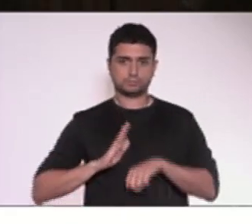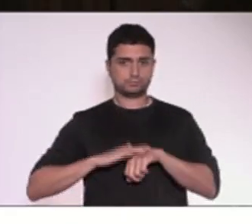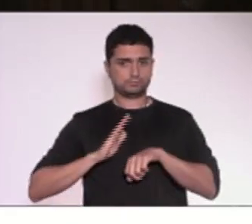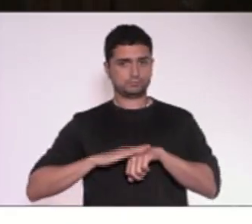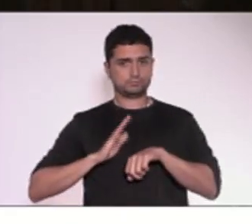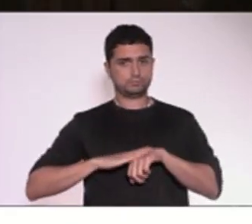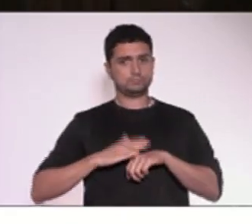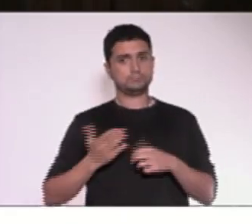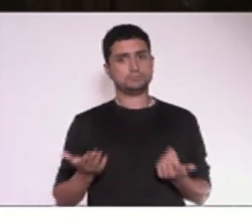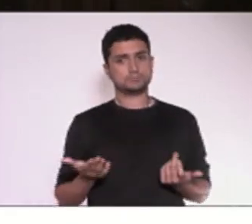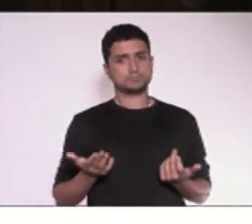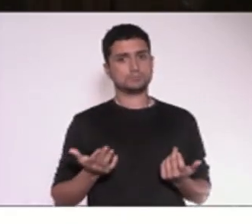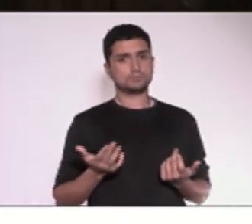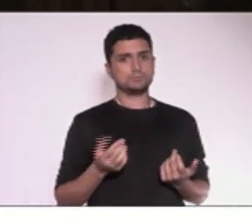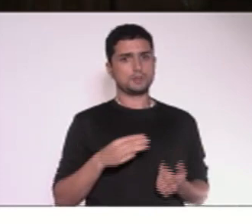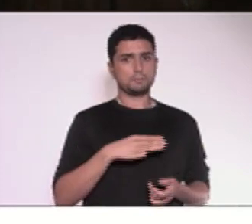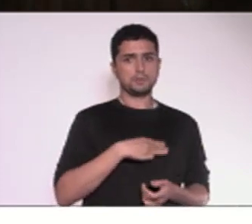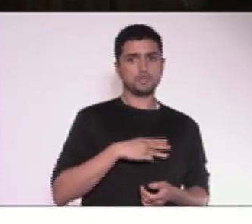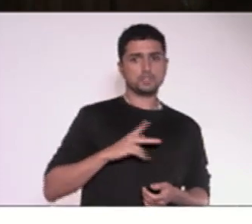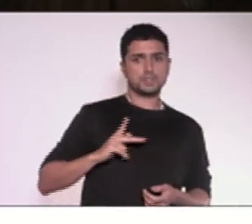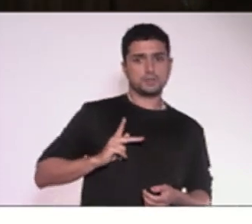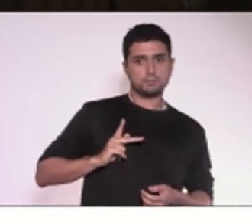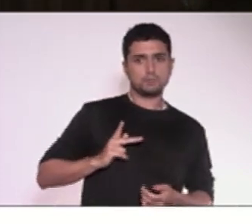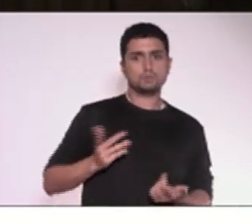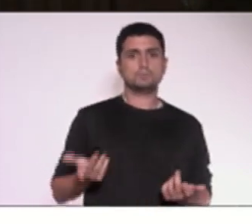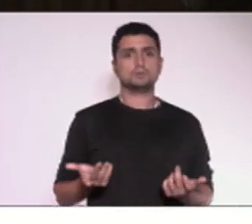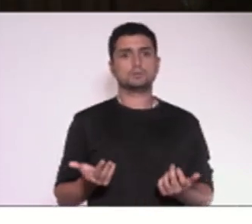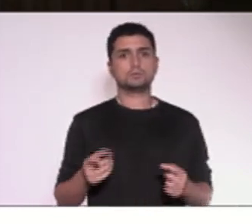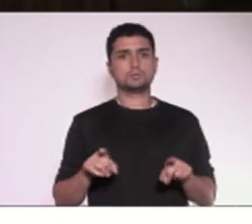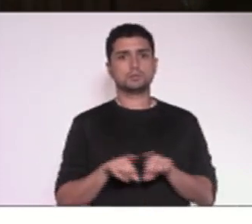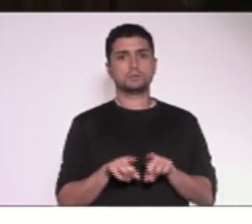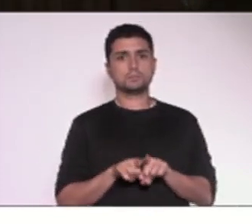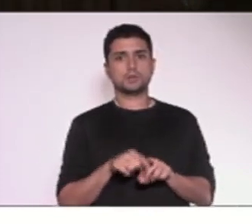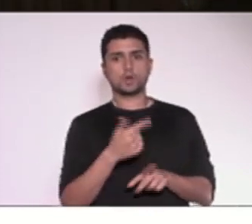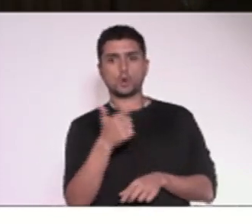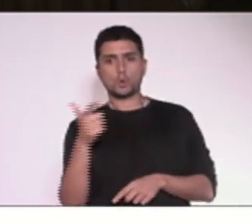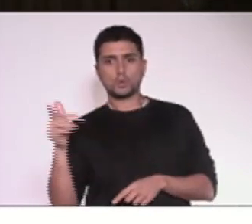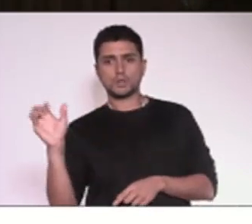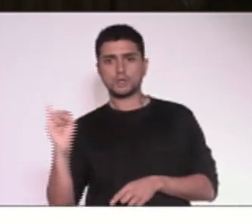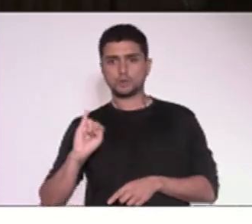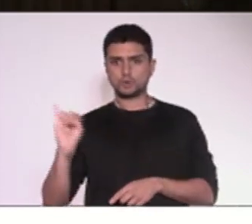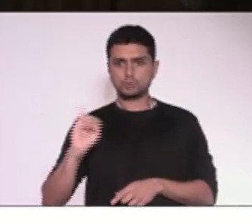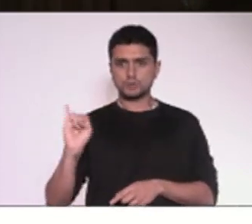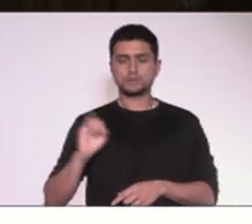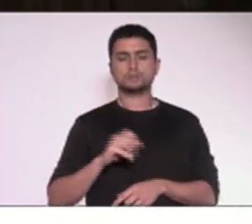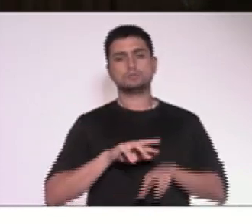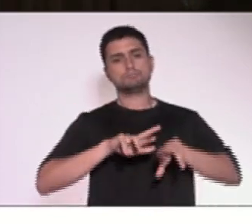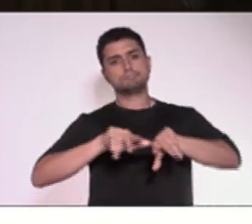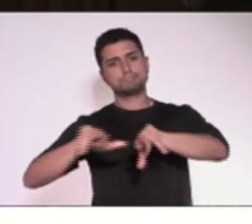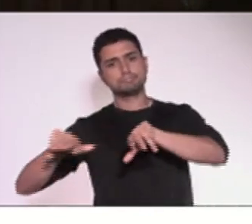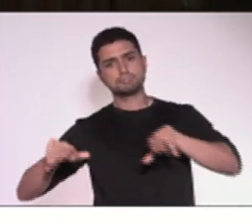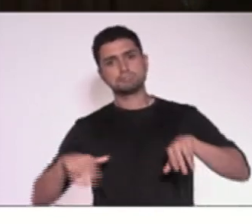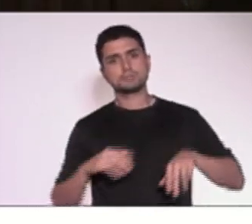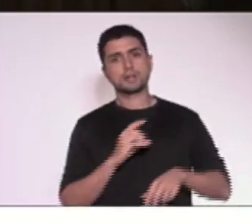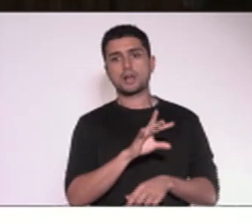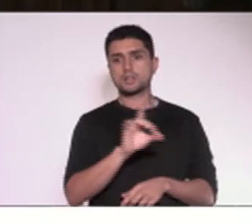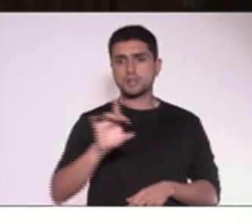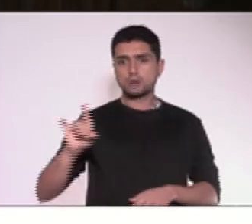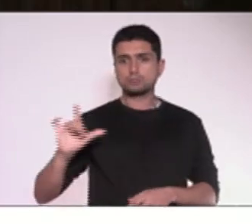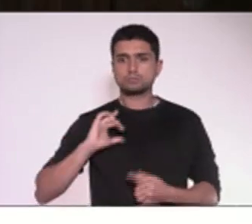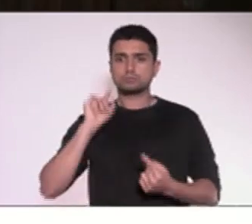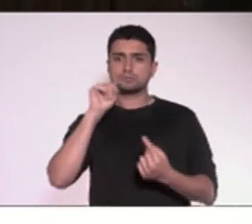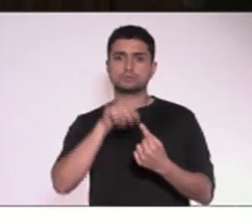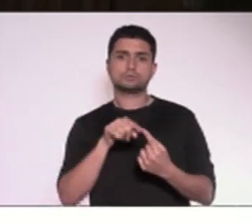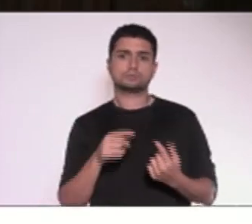entendendo o que cabe ao Ministério Público e o que cabe às outras instituições, o que cabe aos outros